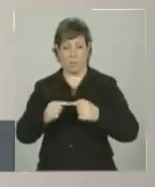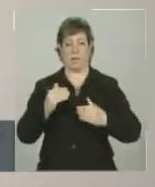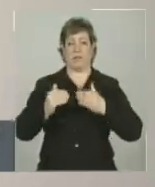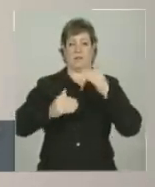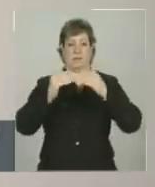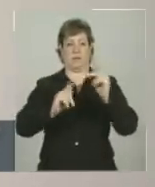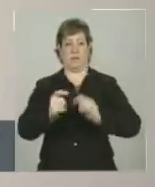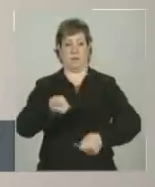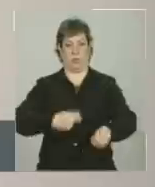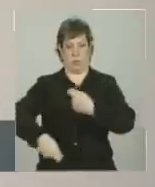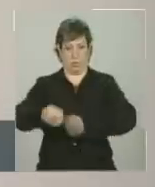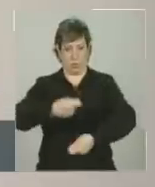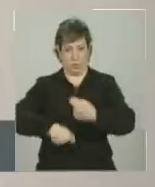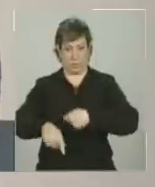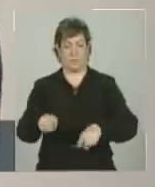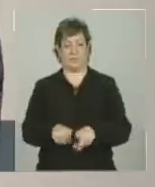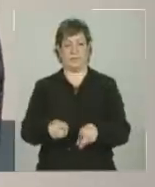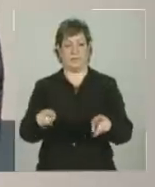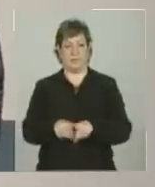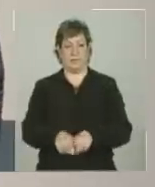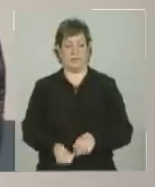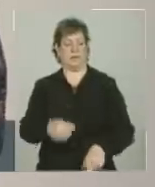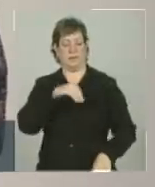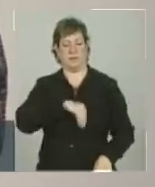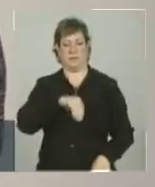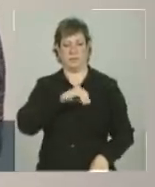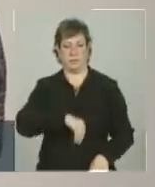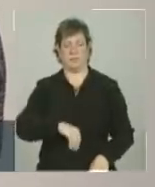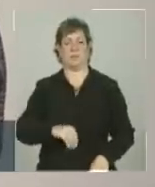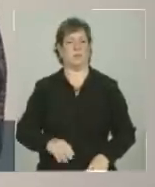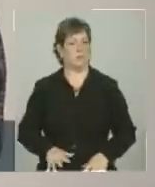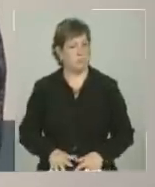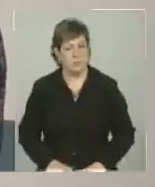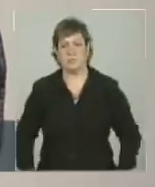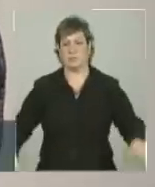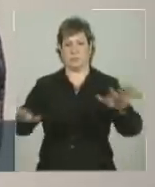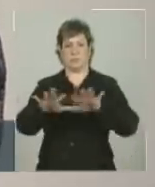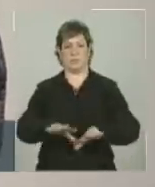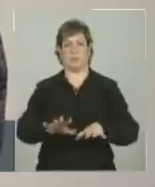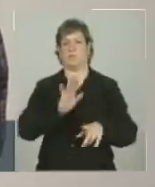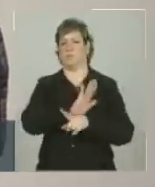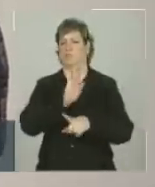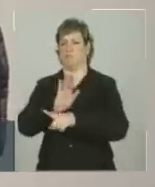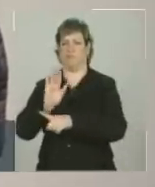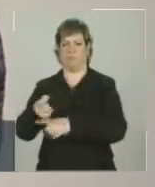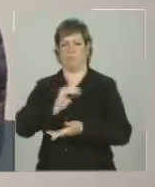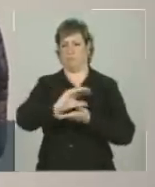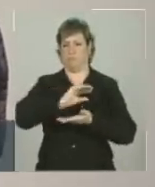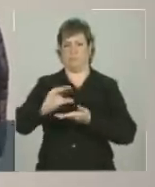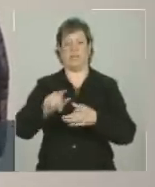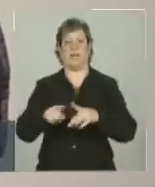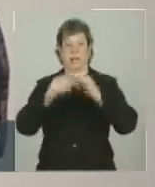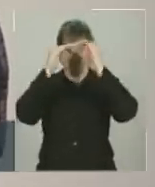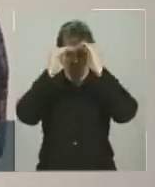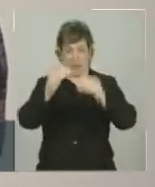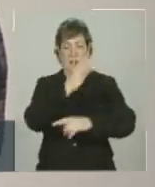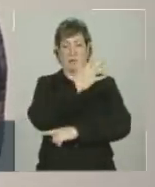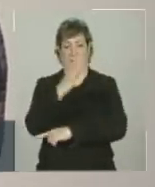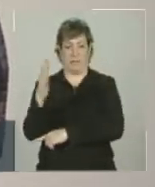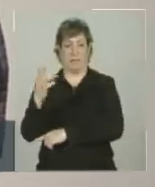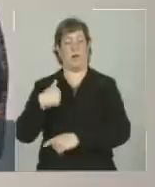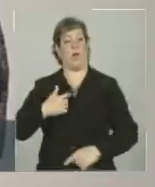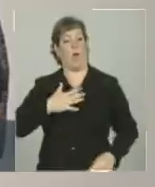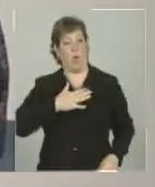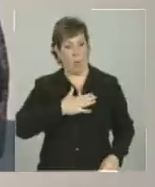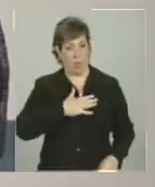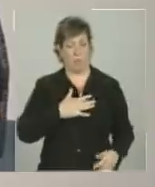crescimento econômico, uma distribuição mais justa da riqueza e o respeito ao meio ambiente.